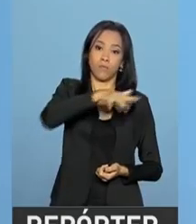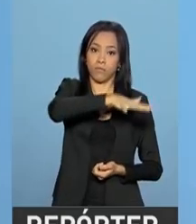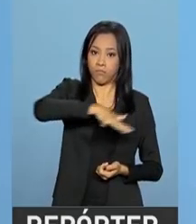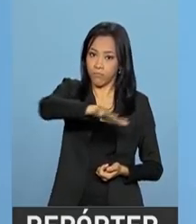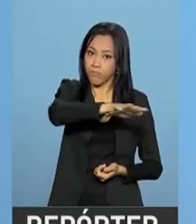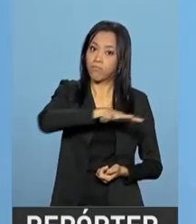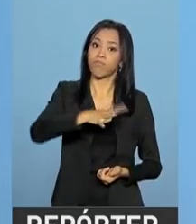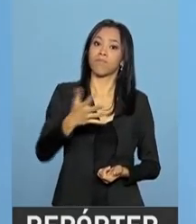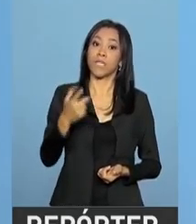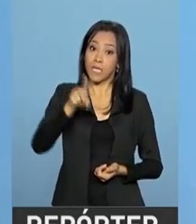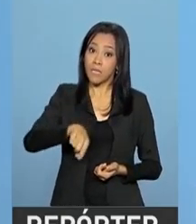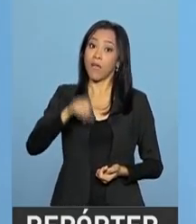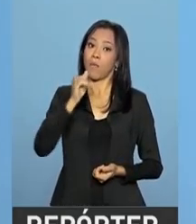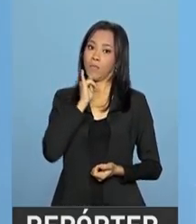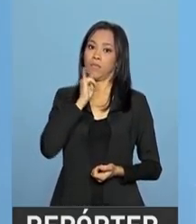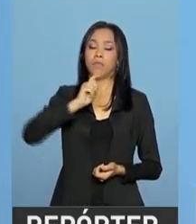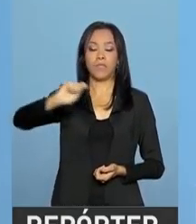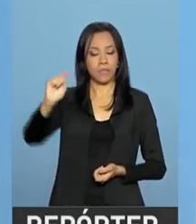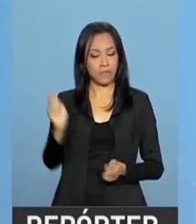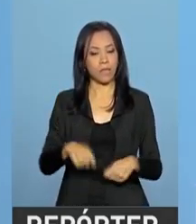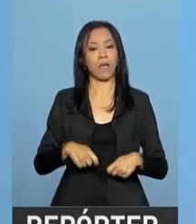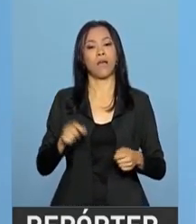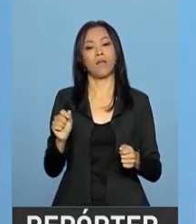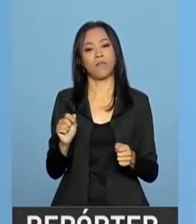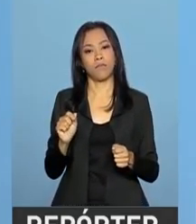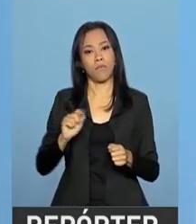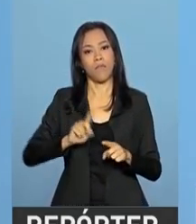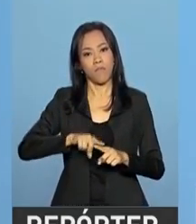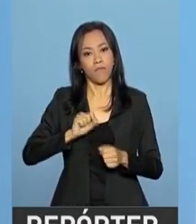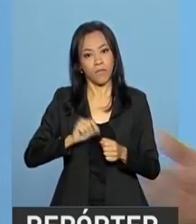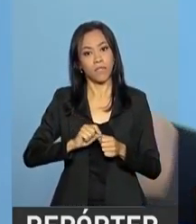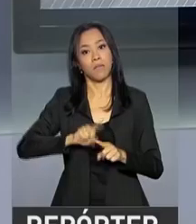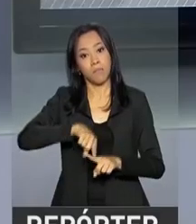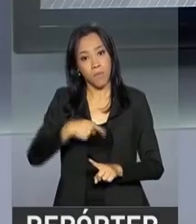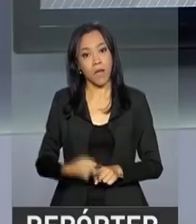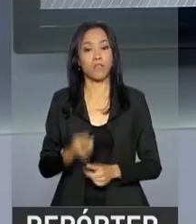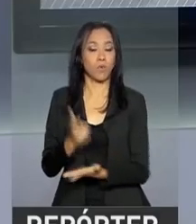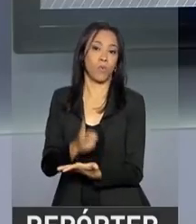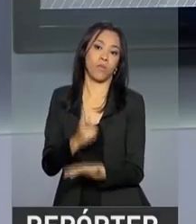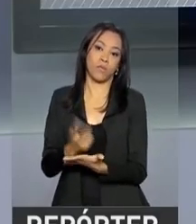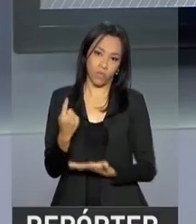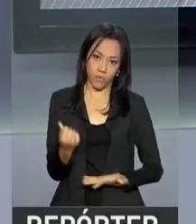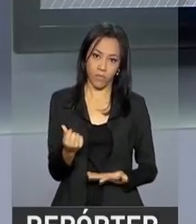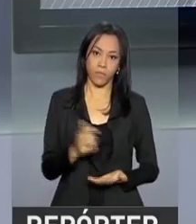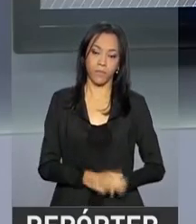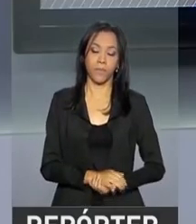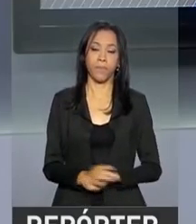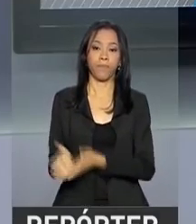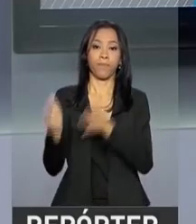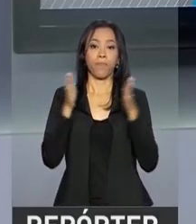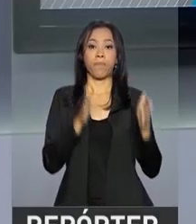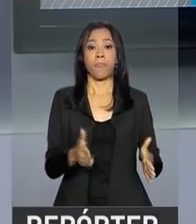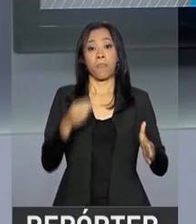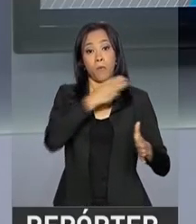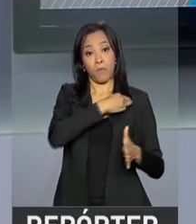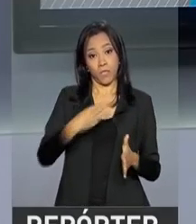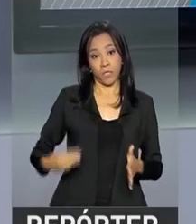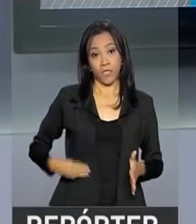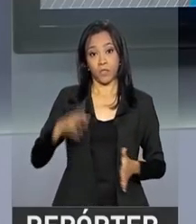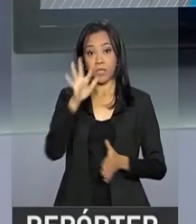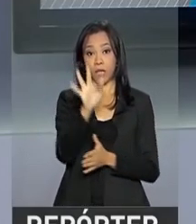caminho um exemplo de que é possível sim fazer mais com o mesmo o ministro da fazenda henrique meirelles